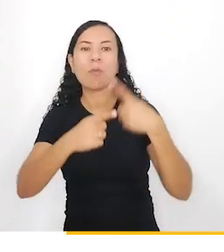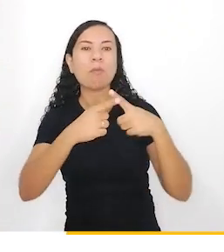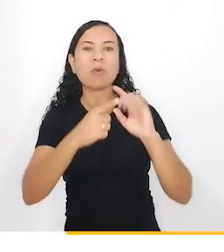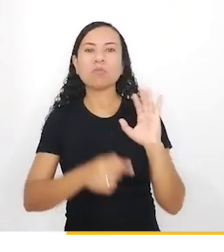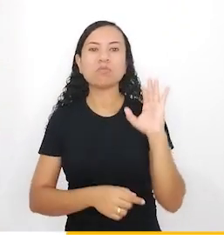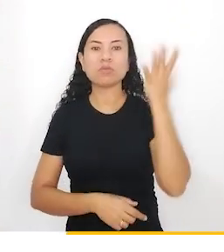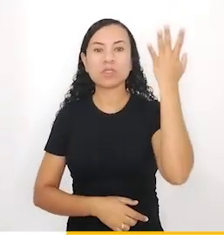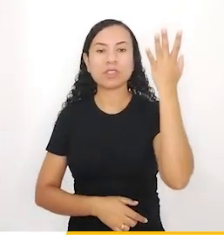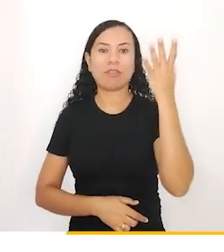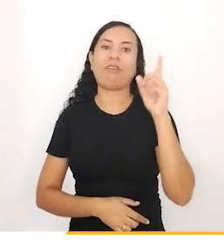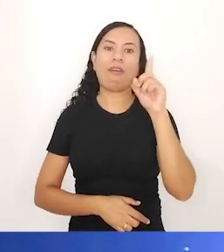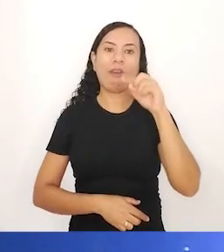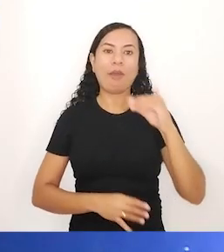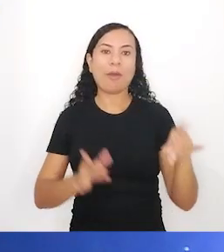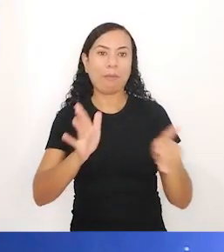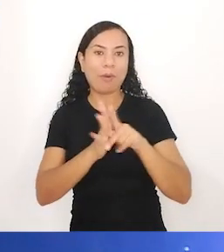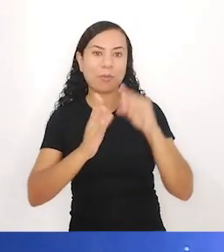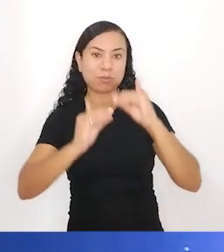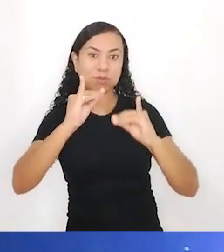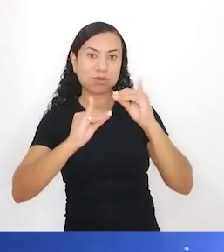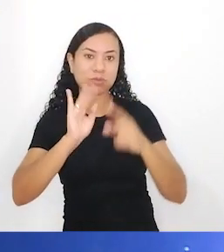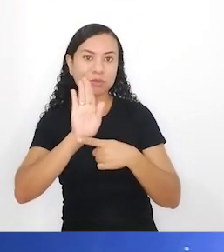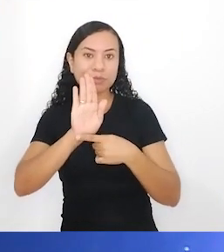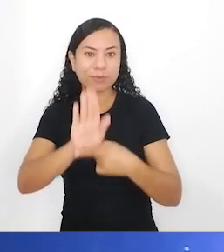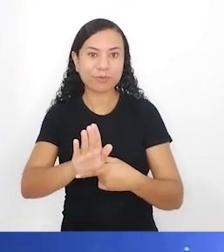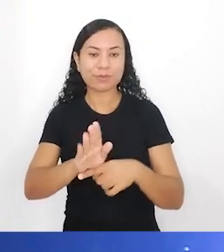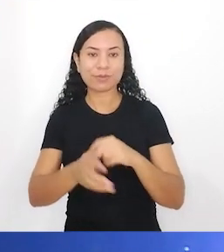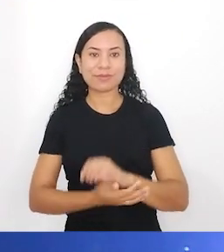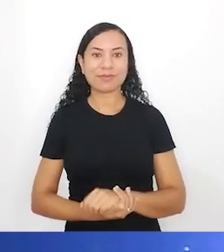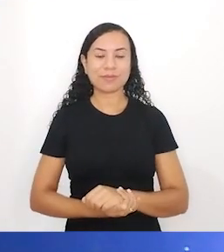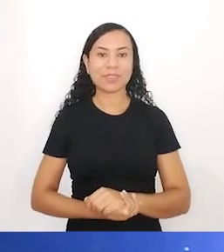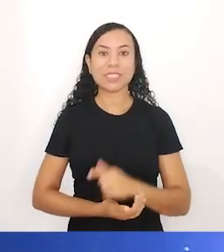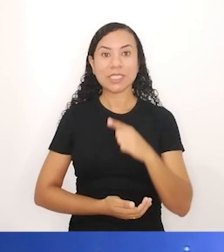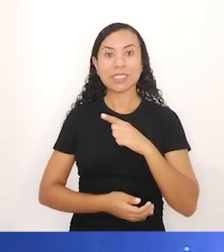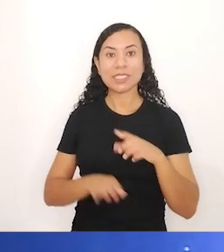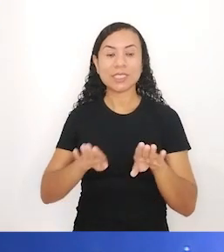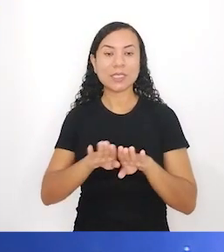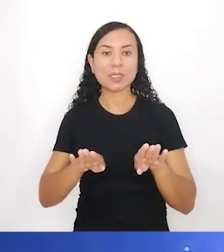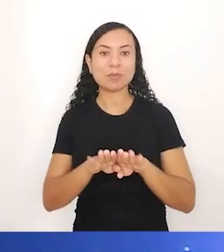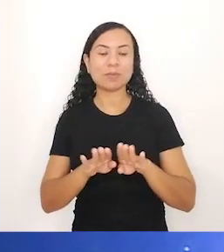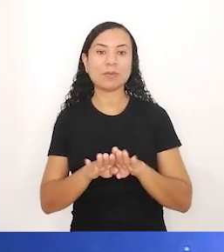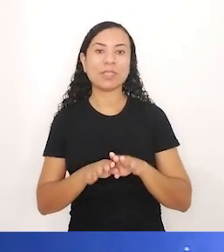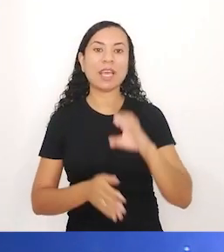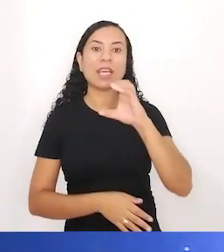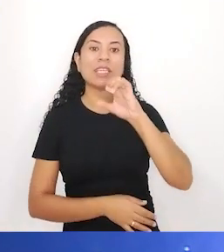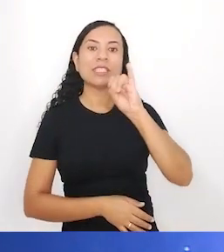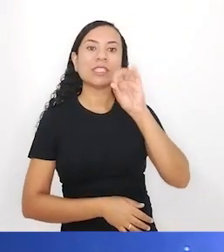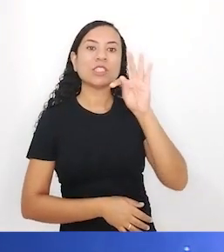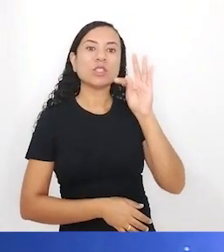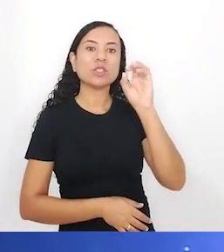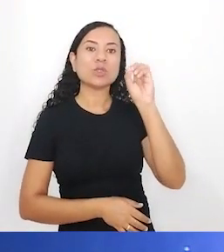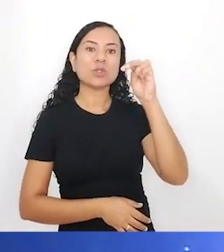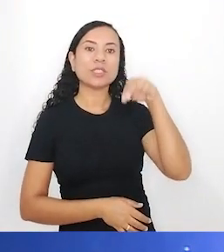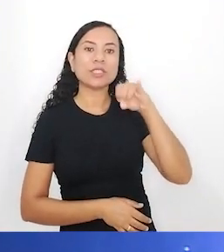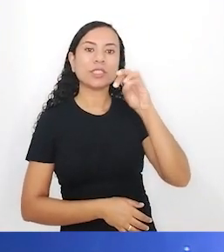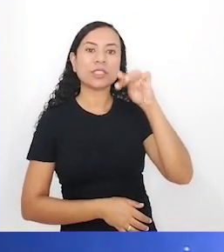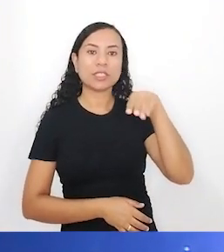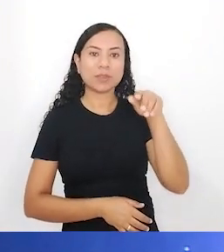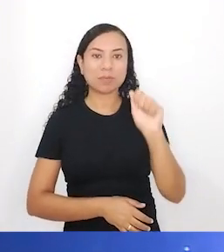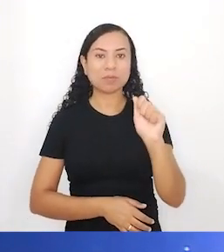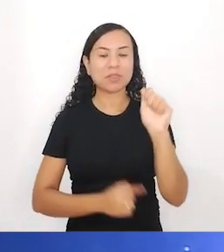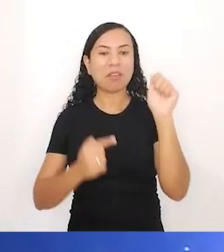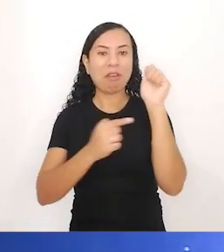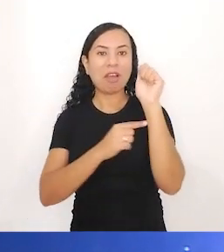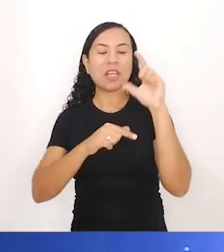principalmente pela ação da giberelina. Um outro hormônio é a citocinina. A citocinina, ela é